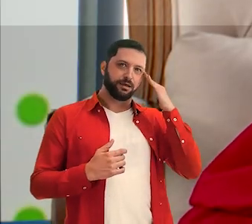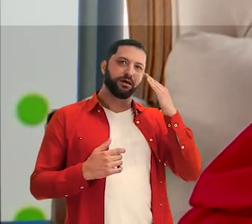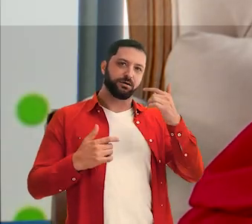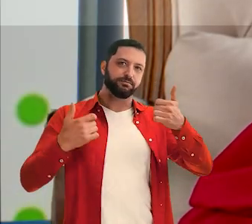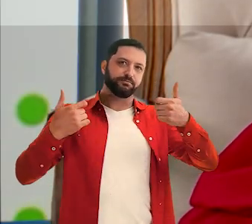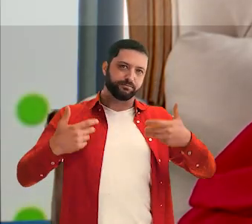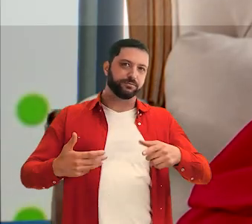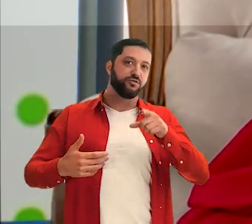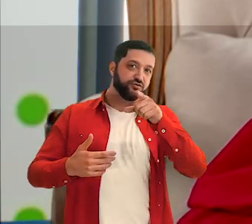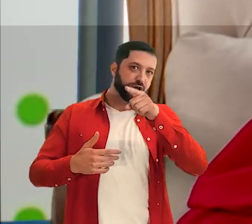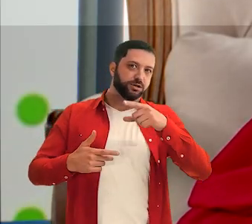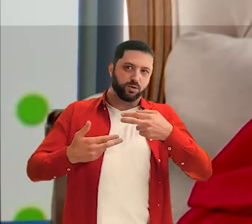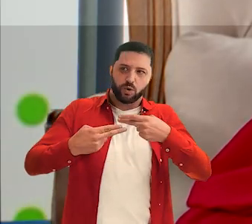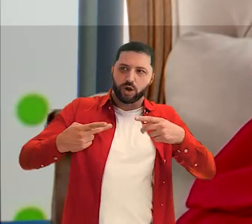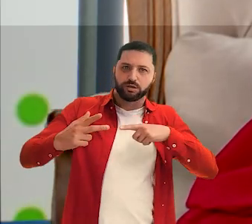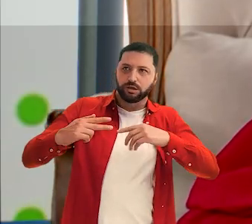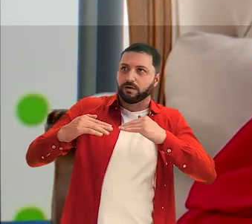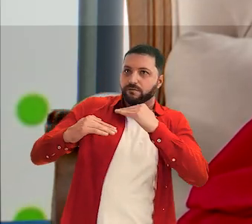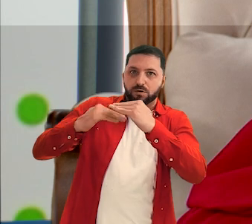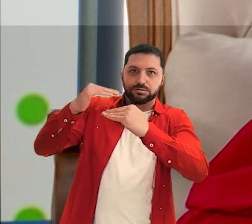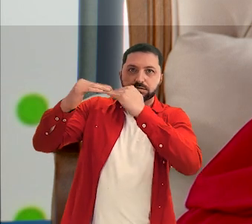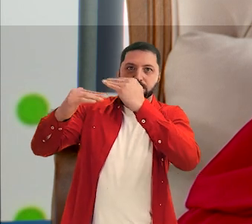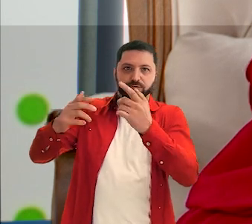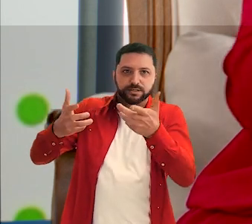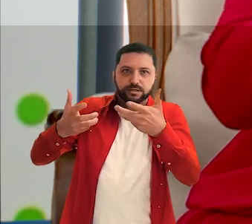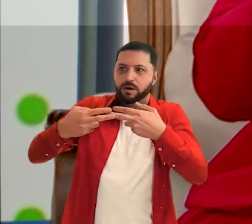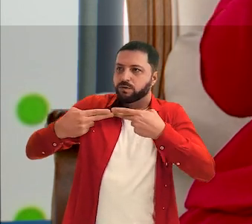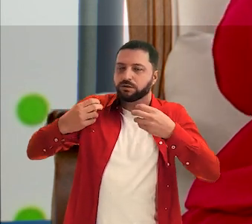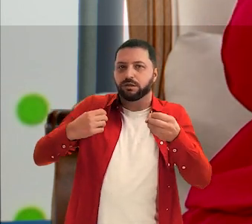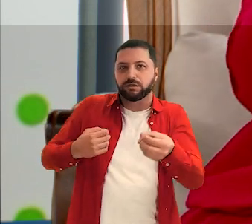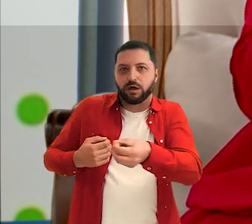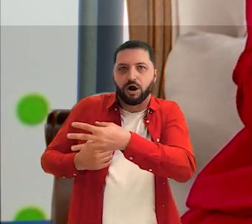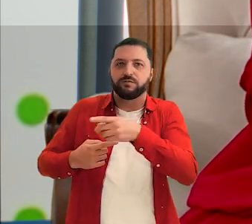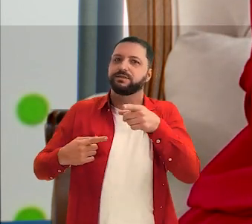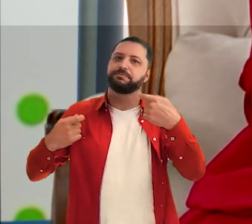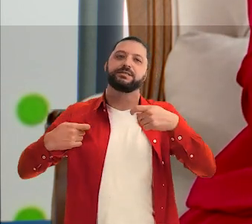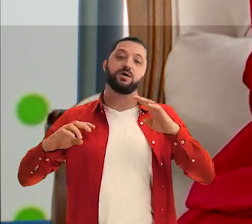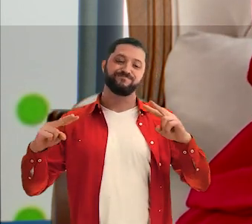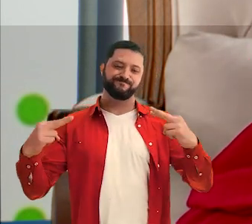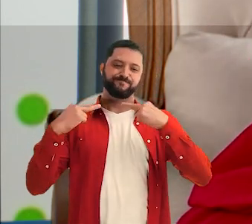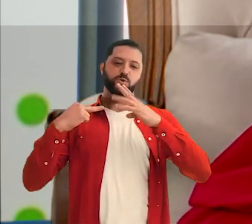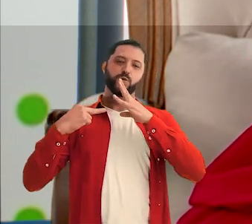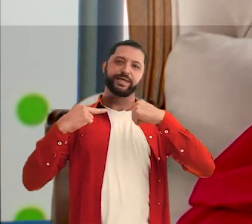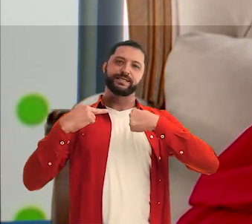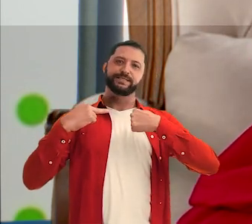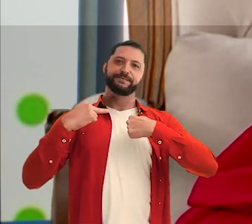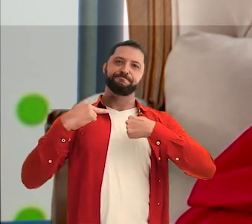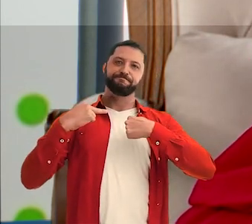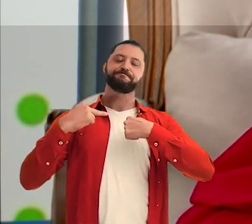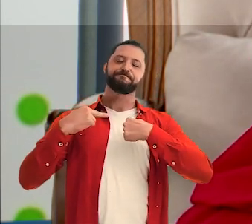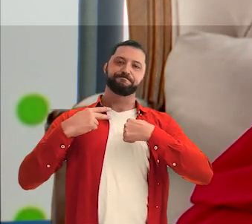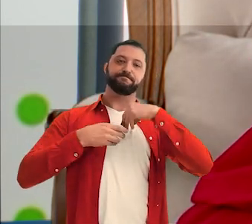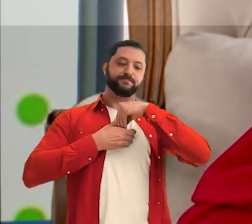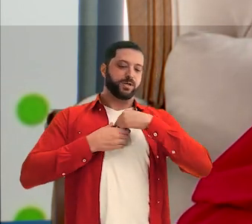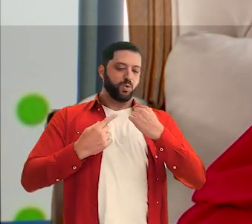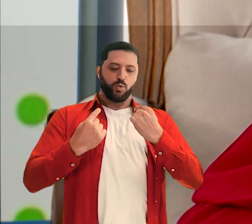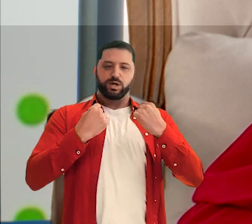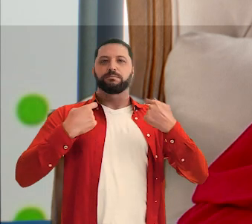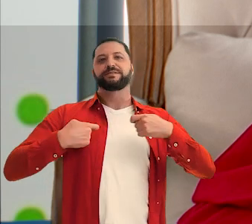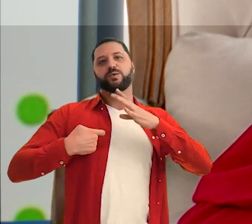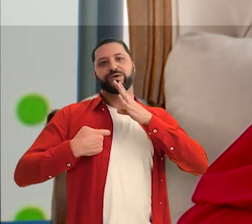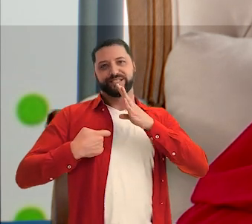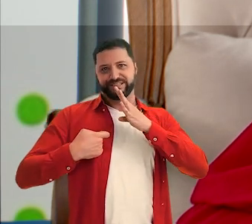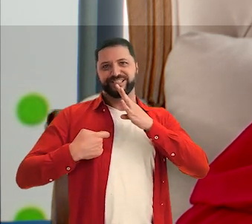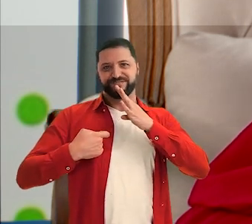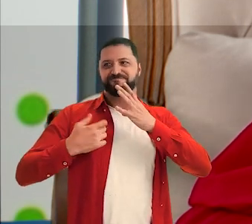que dentro de um processo de revolução, para que você tenha resultados novos, você precisa se conhecer. Você precisa